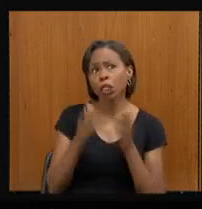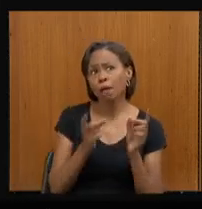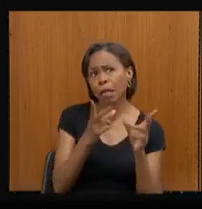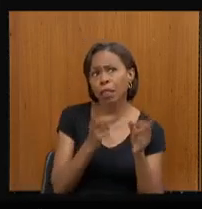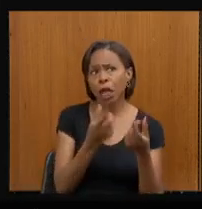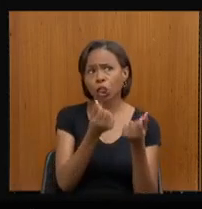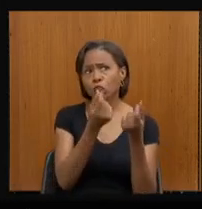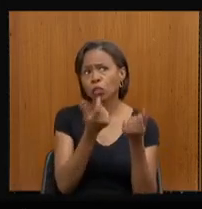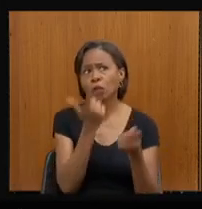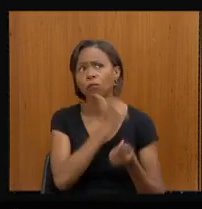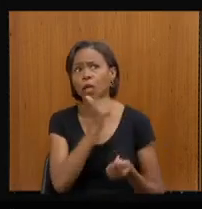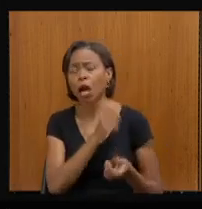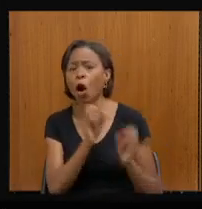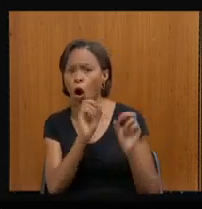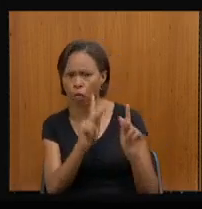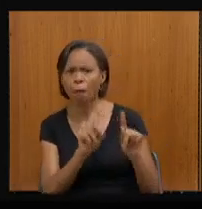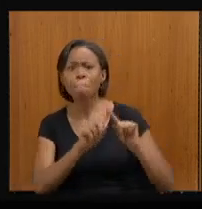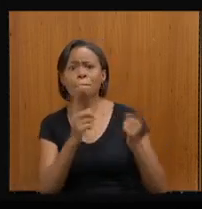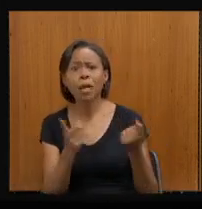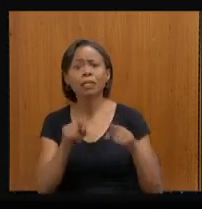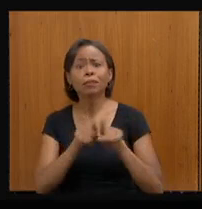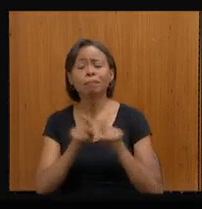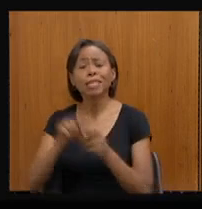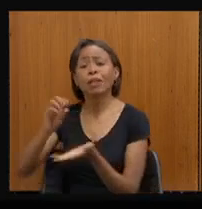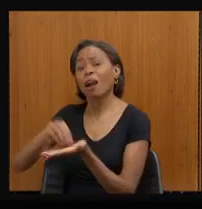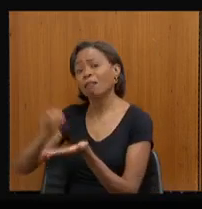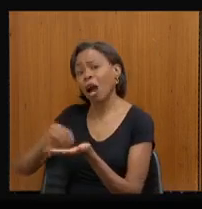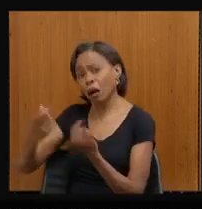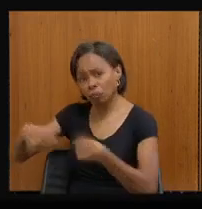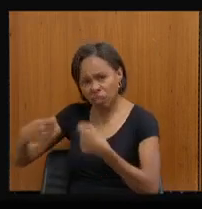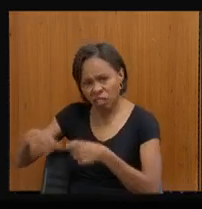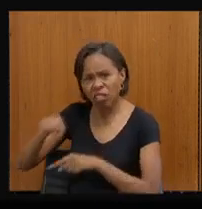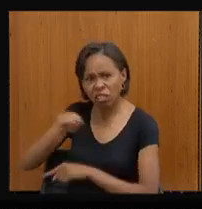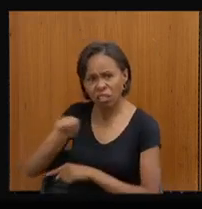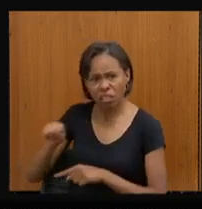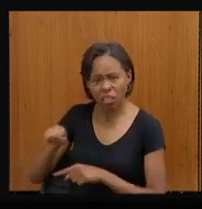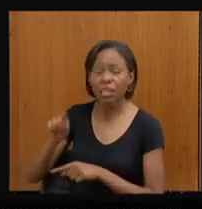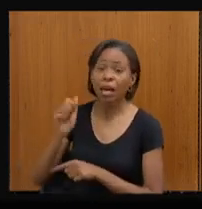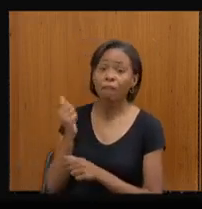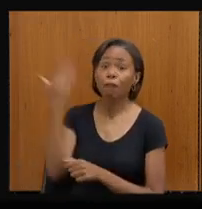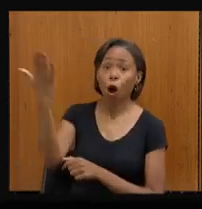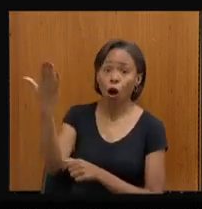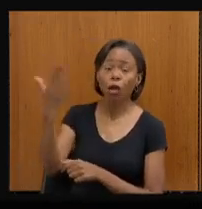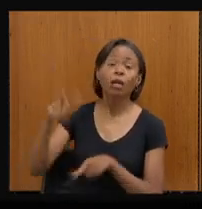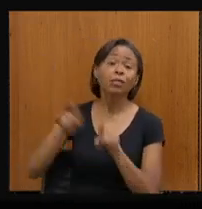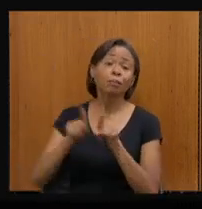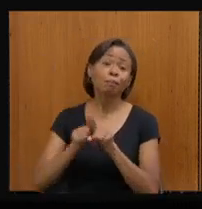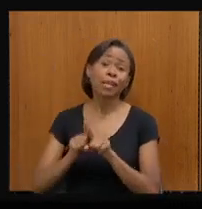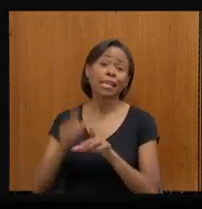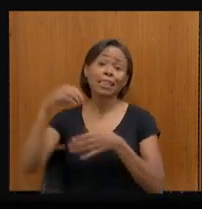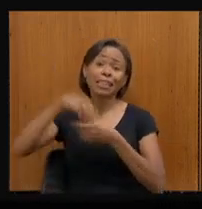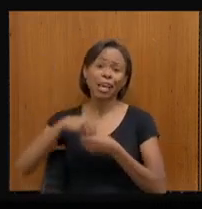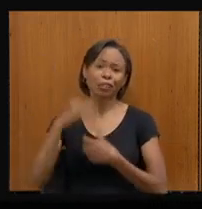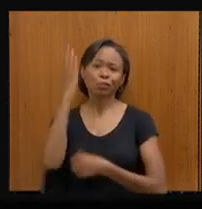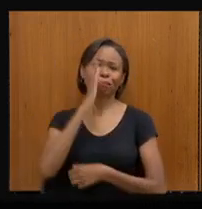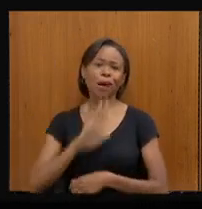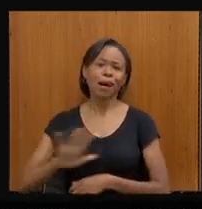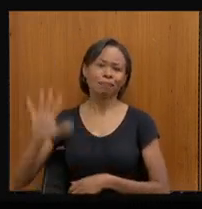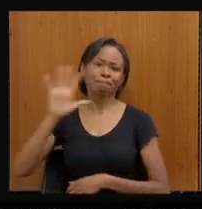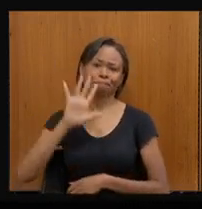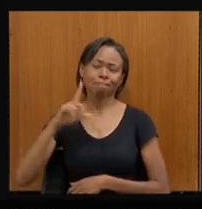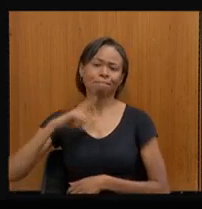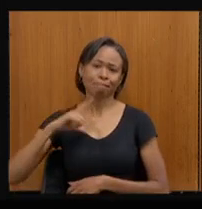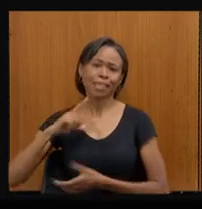não mas eu preciso também olhar para a demanda existe uma demanda internacional mas eles também uma demanda Nacional